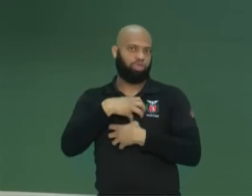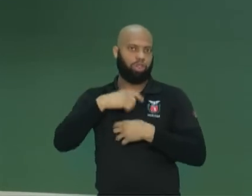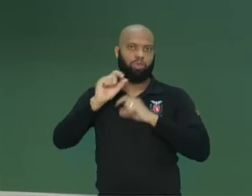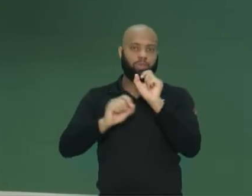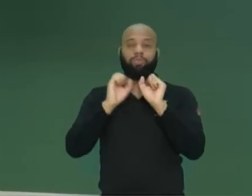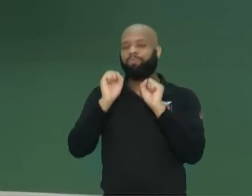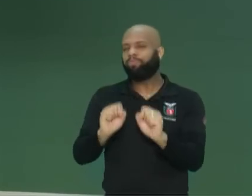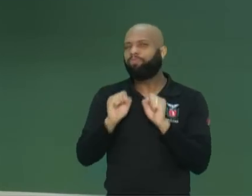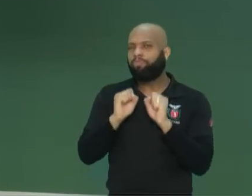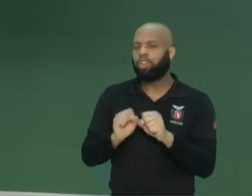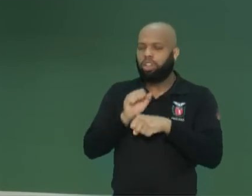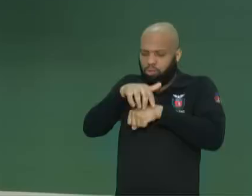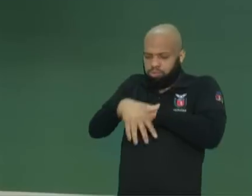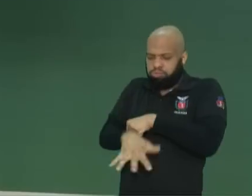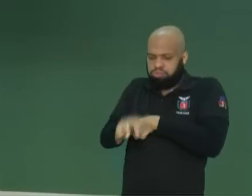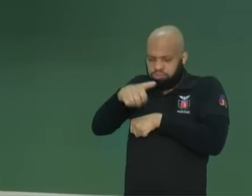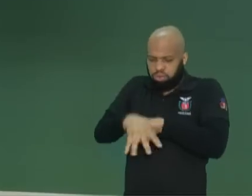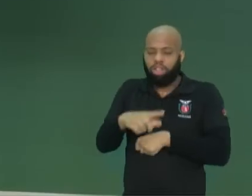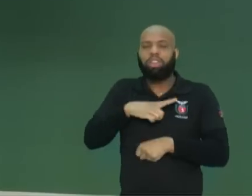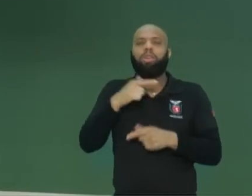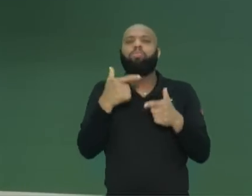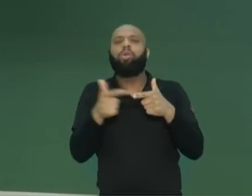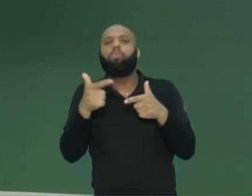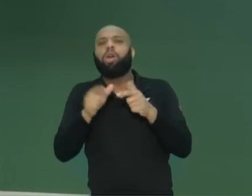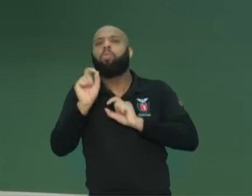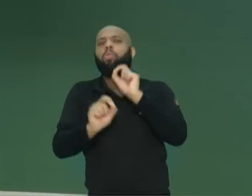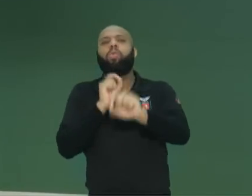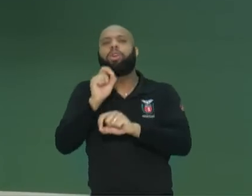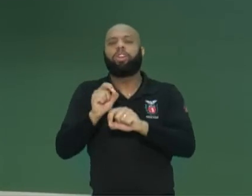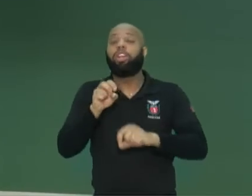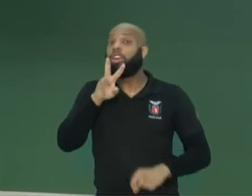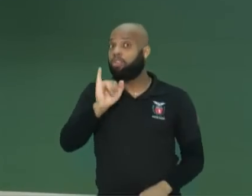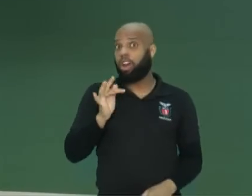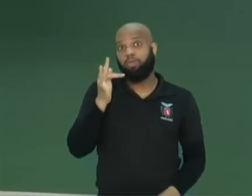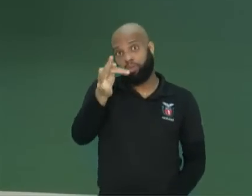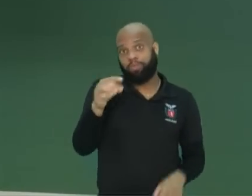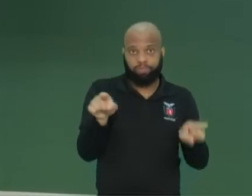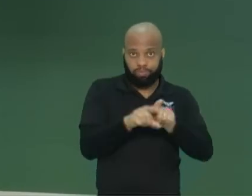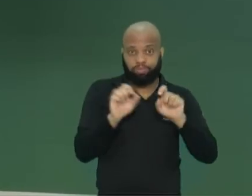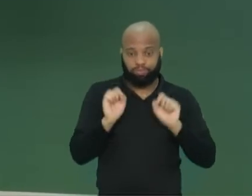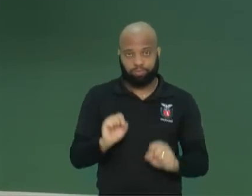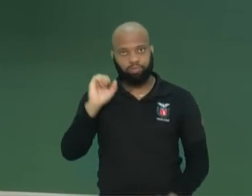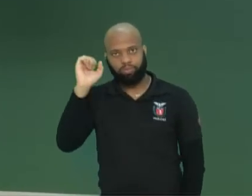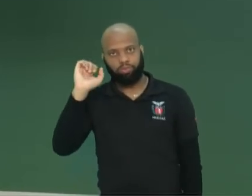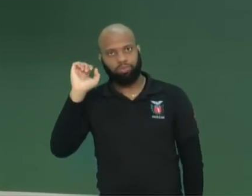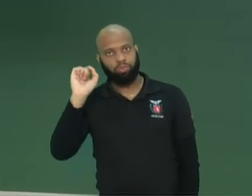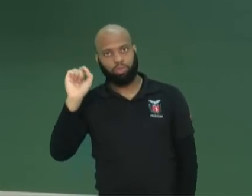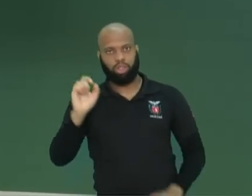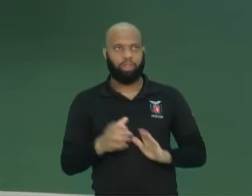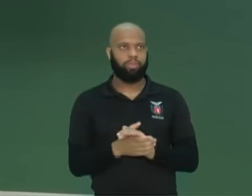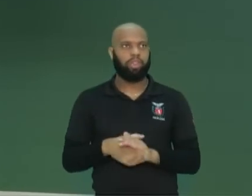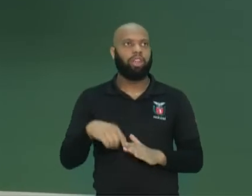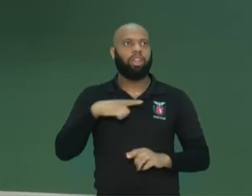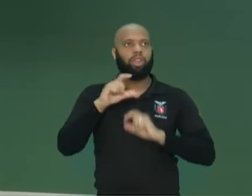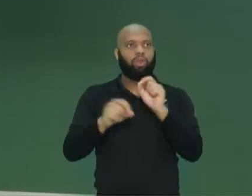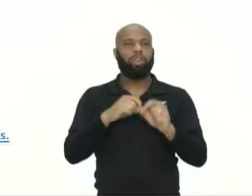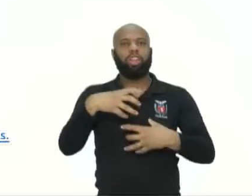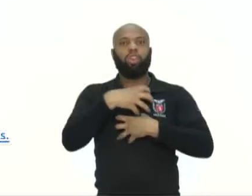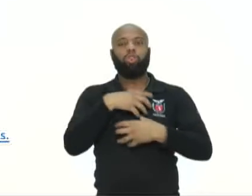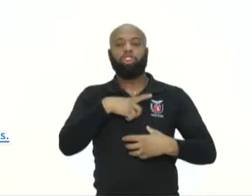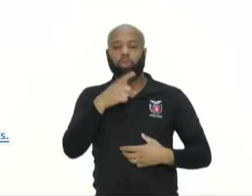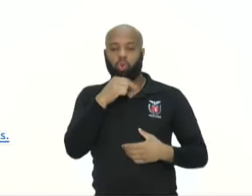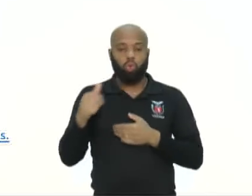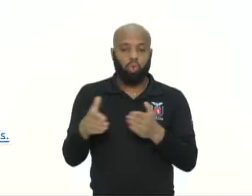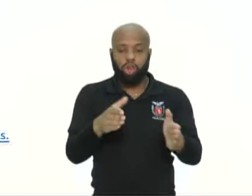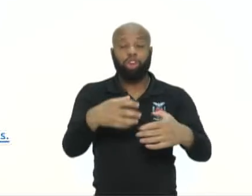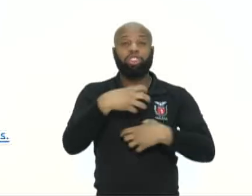que essa usina comprometeu ali na sua construção ou irá comprometer, né? O escoamento natural do rio,